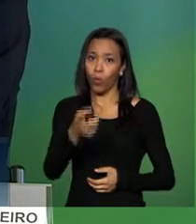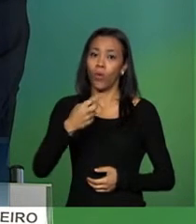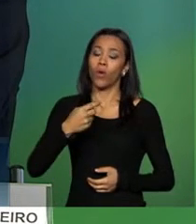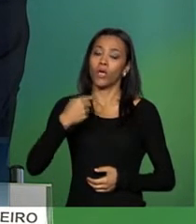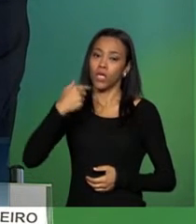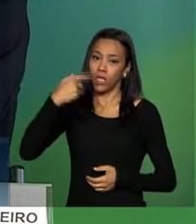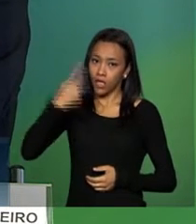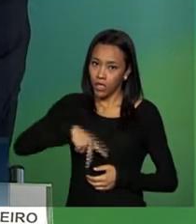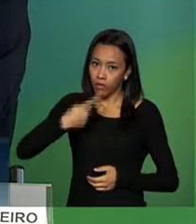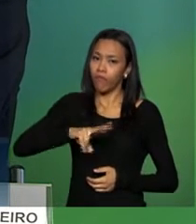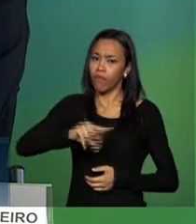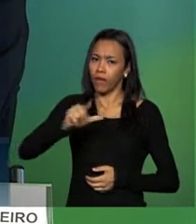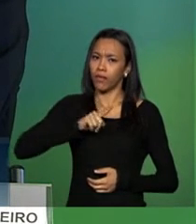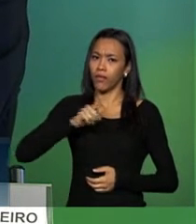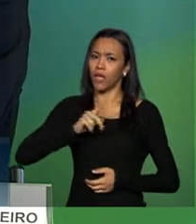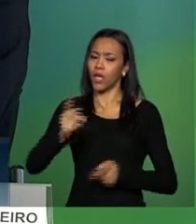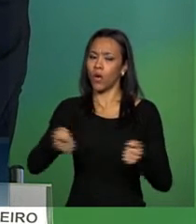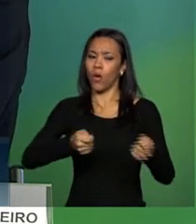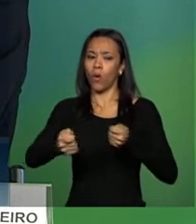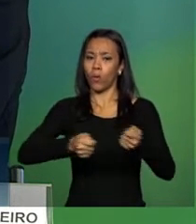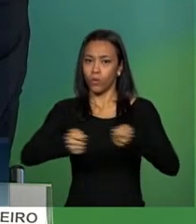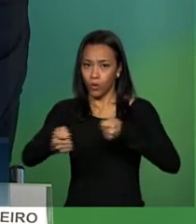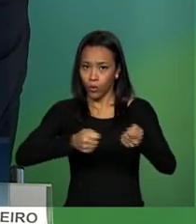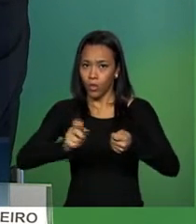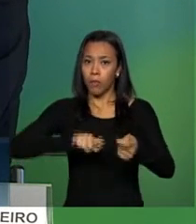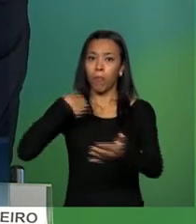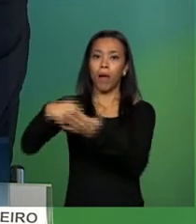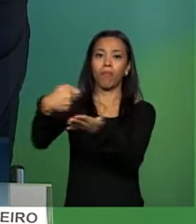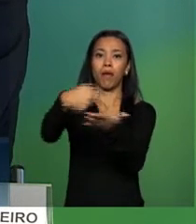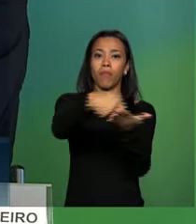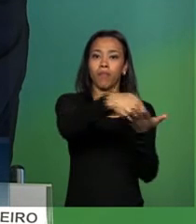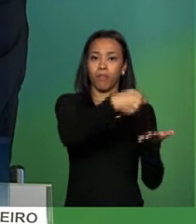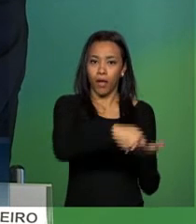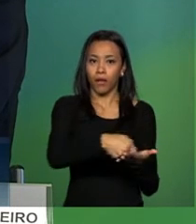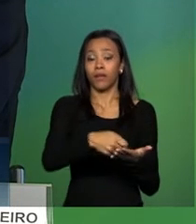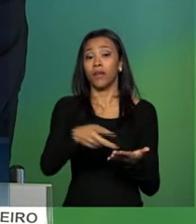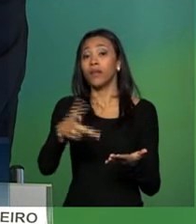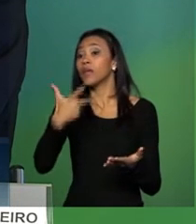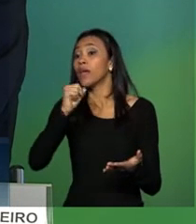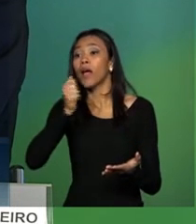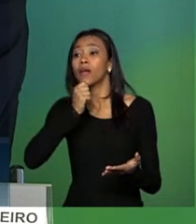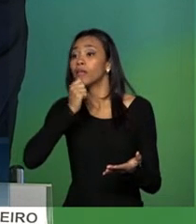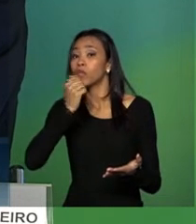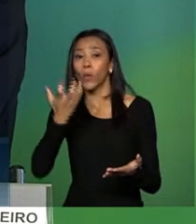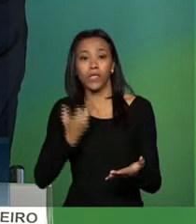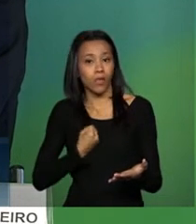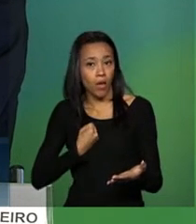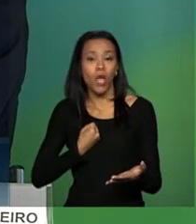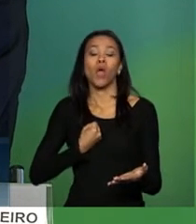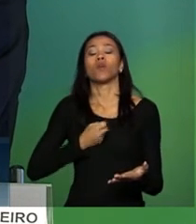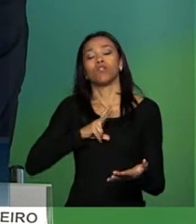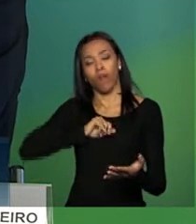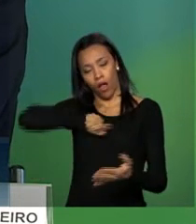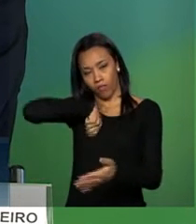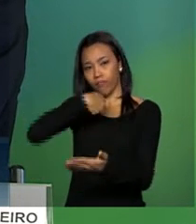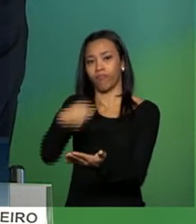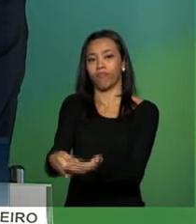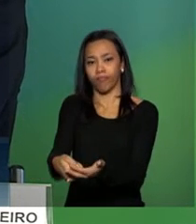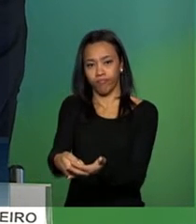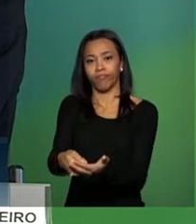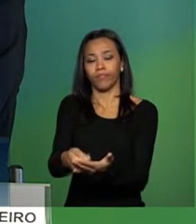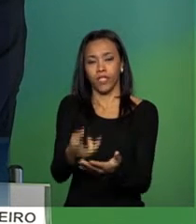nesses fluxos de pagamento e de compensação. O outro ponto que você falou é